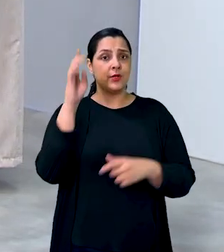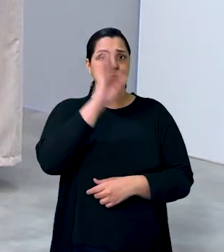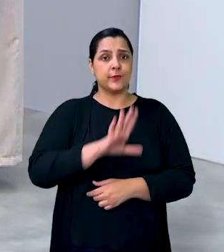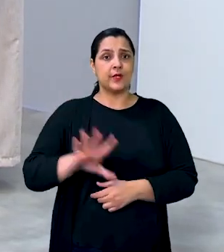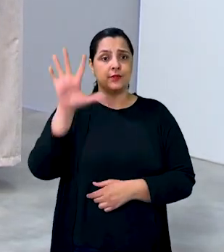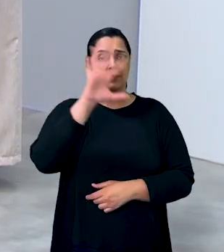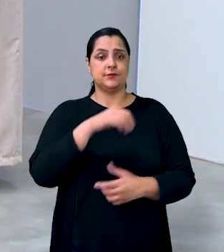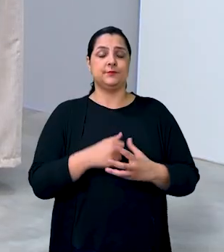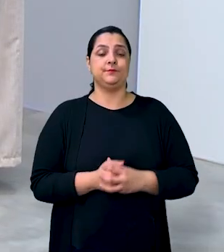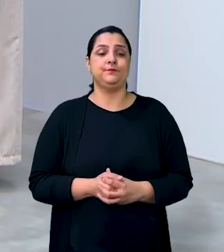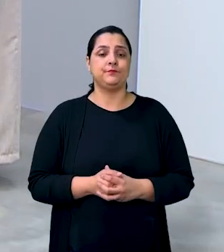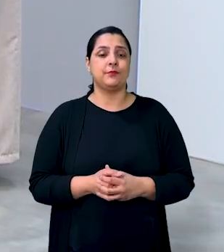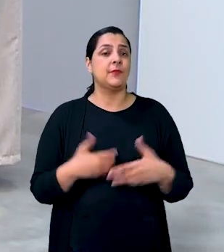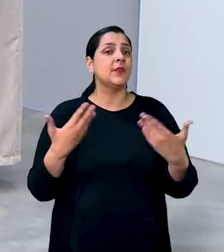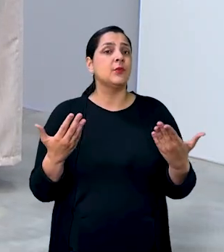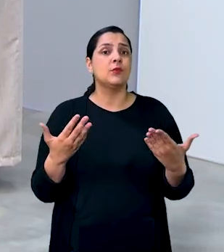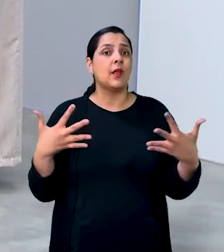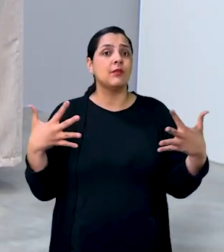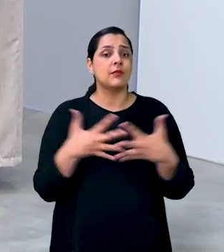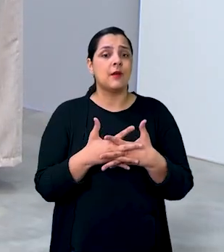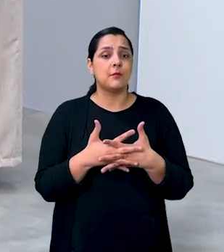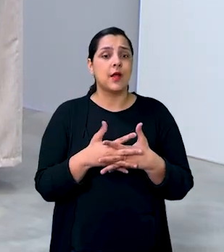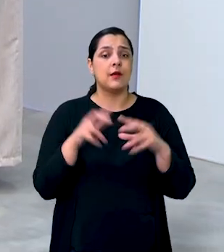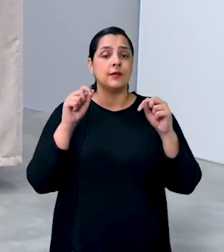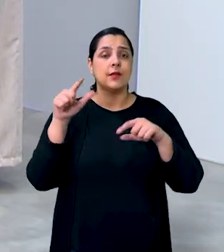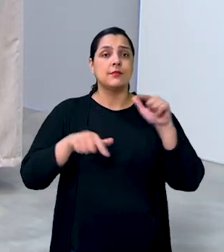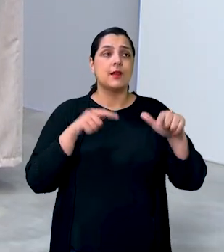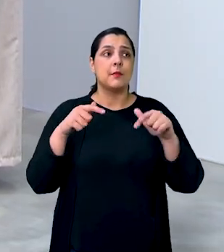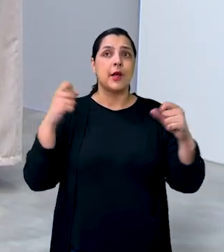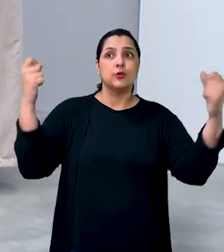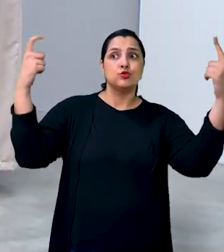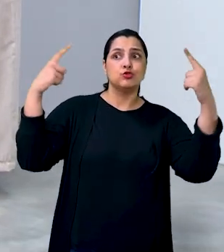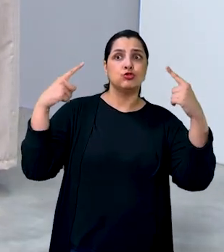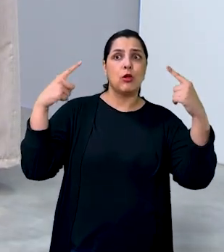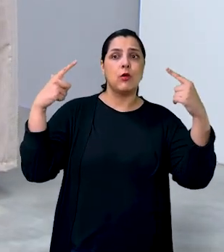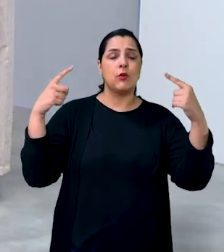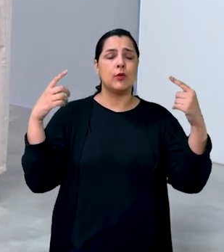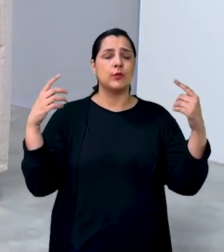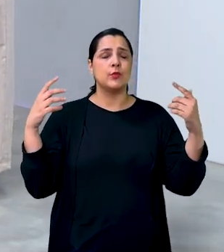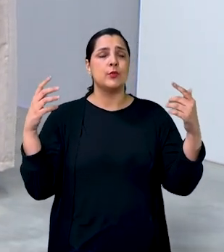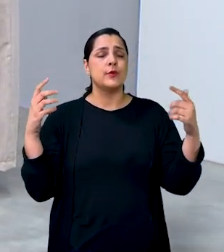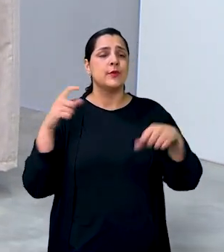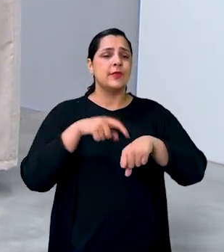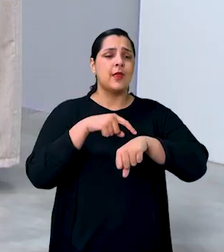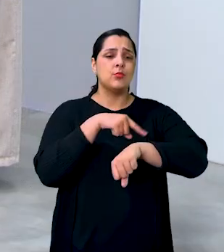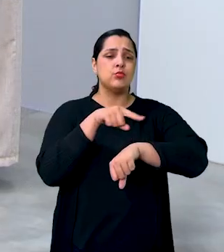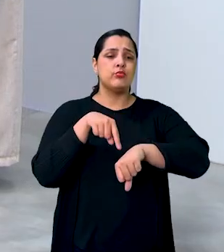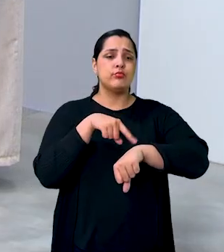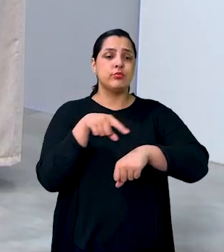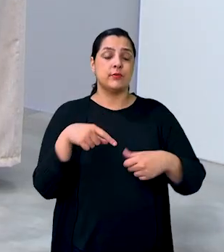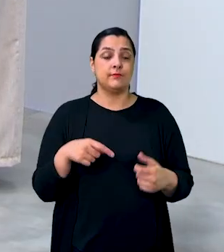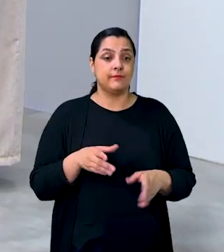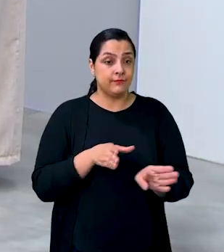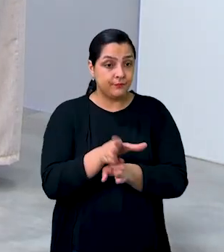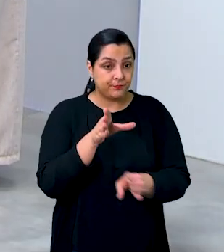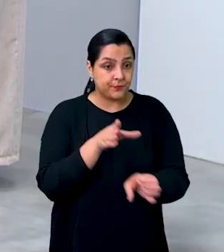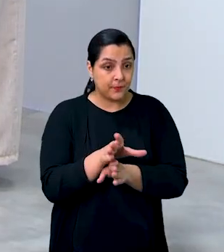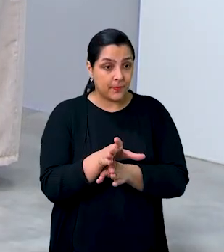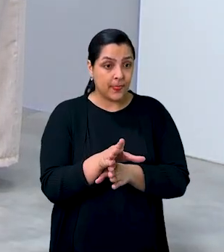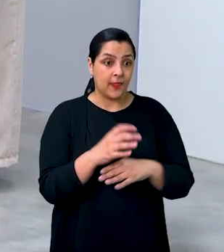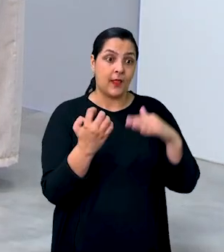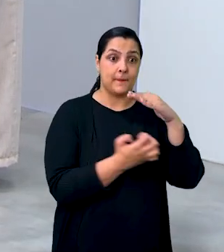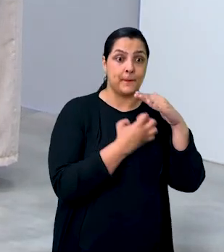do país. E como isso afeta as pessoas que trabalham expostas ao calor em excesso? Para orientar esses profissionais e